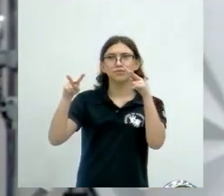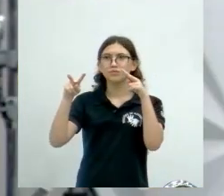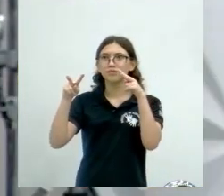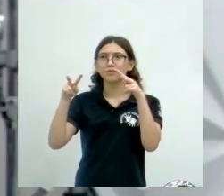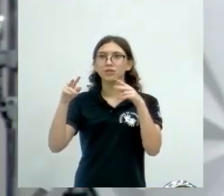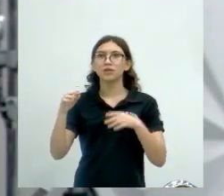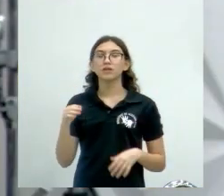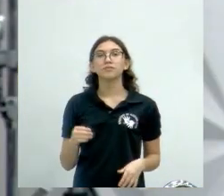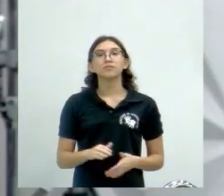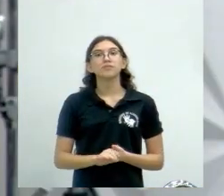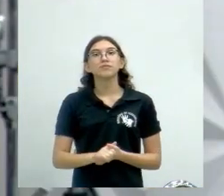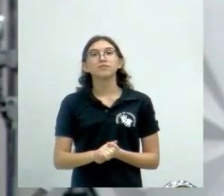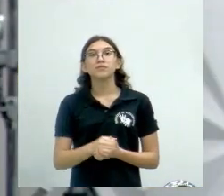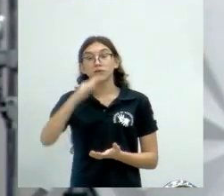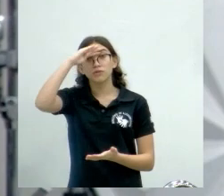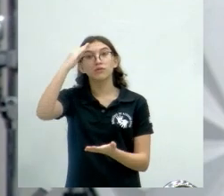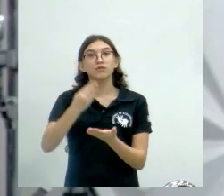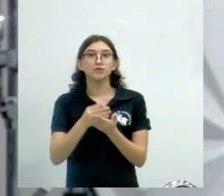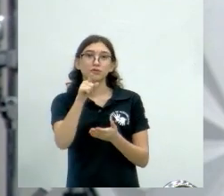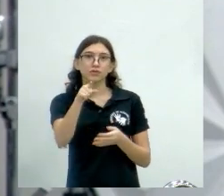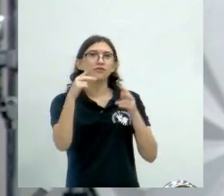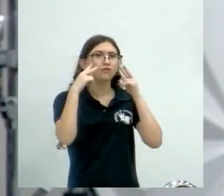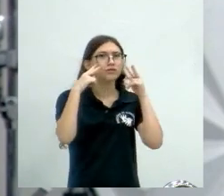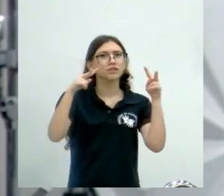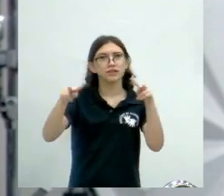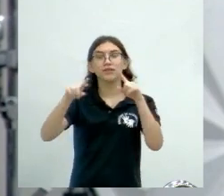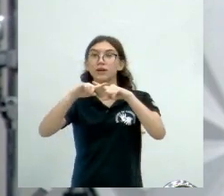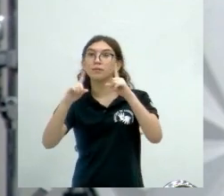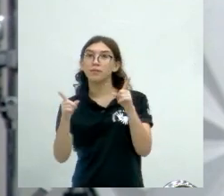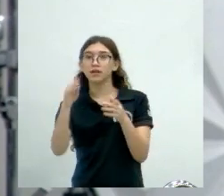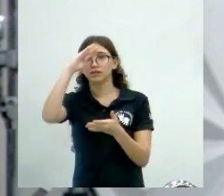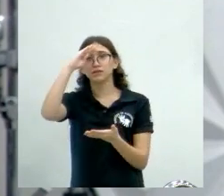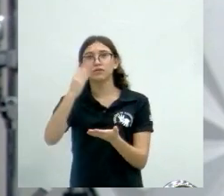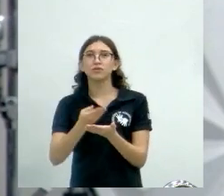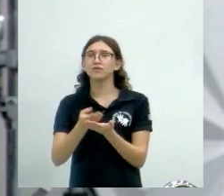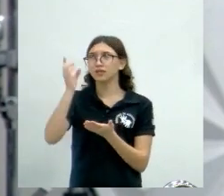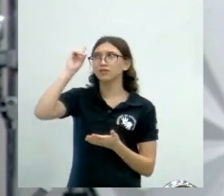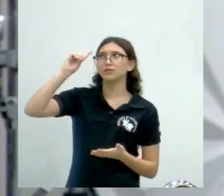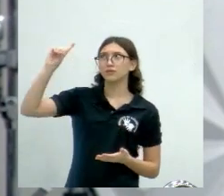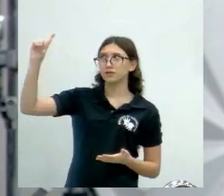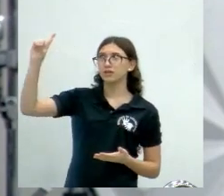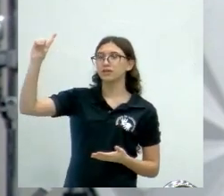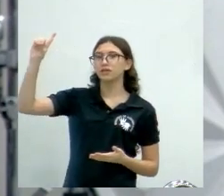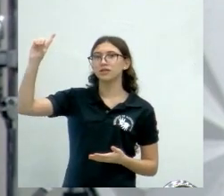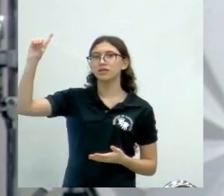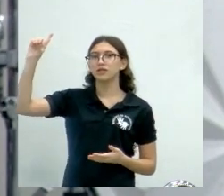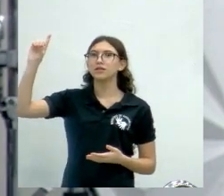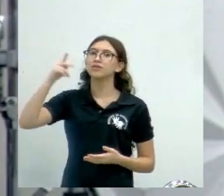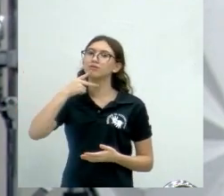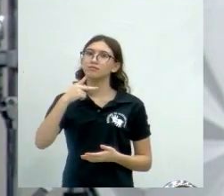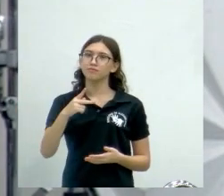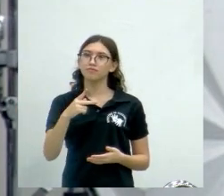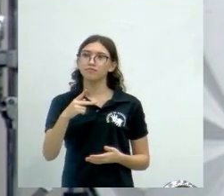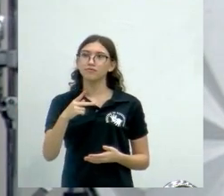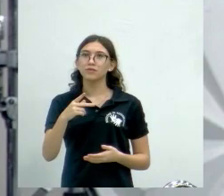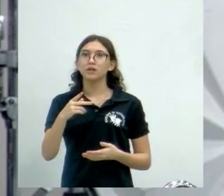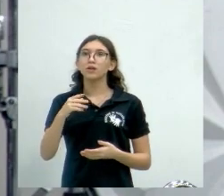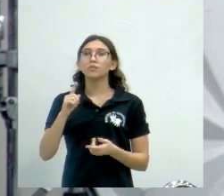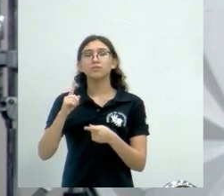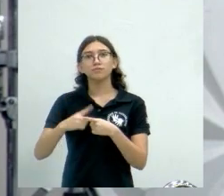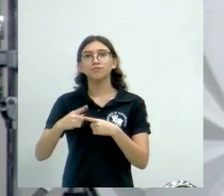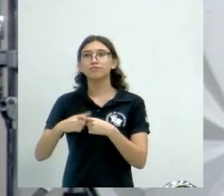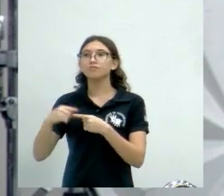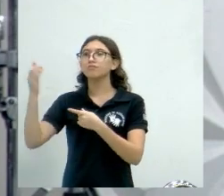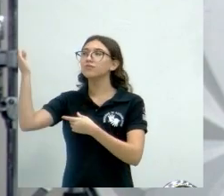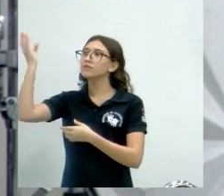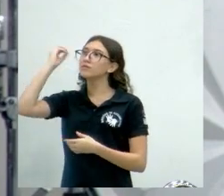Senhor e desvia-te do mal. Isso te trará saúde ao corpo e vigor aos